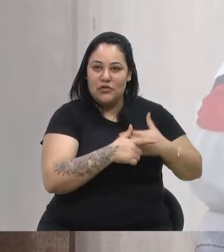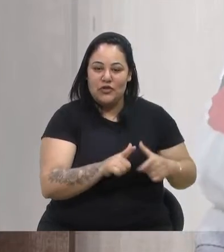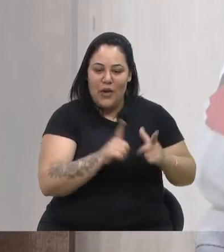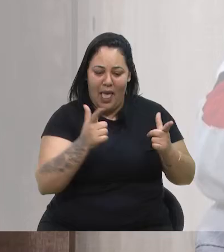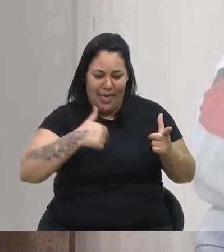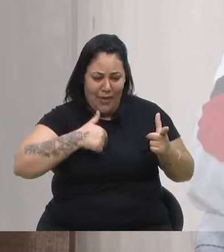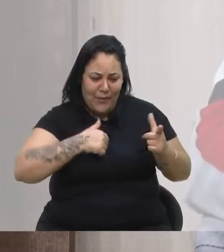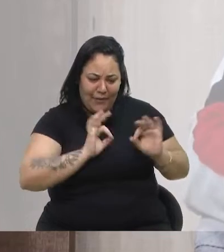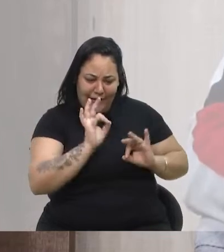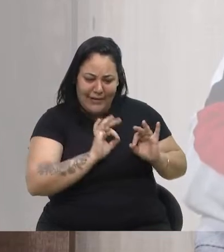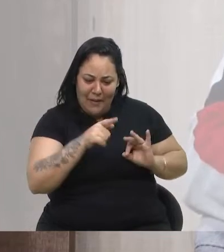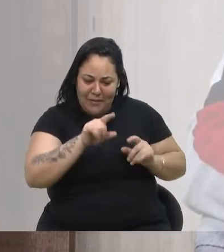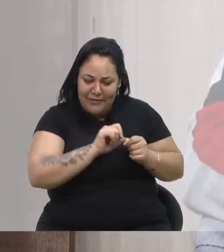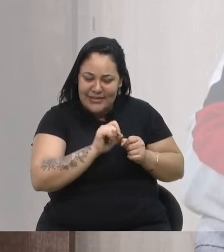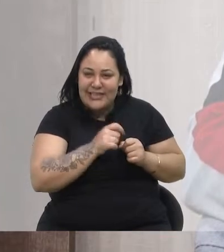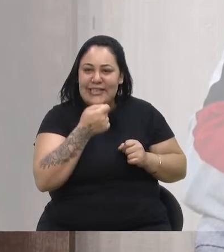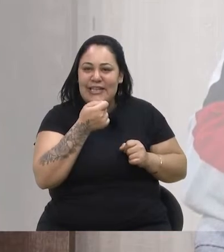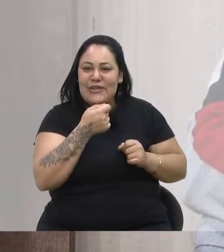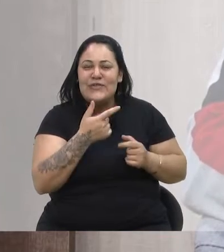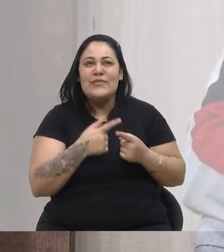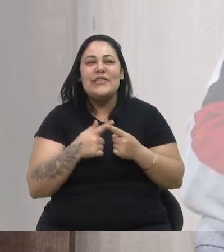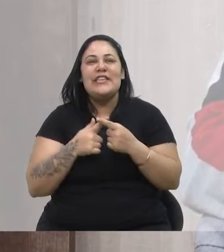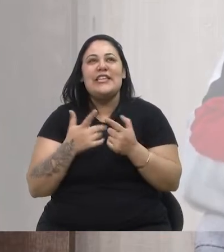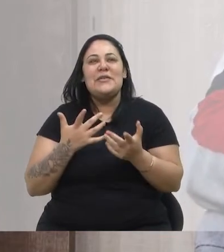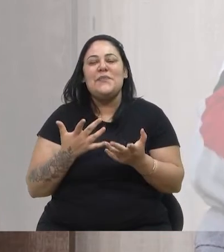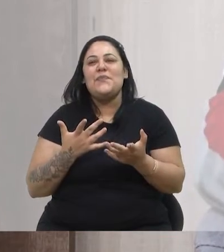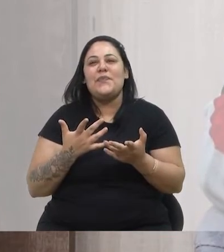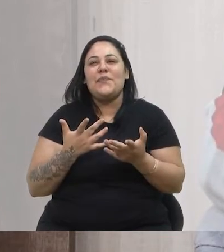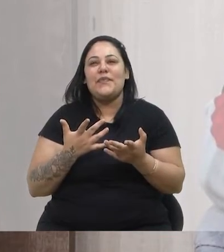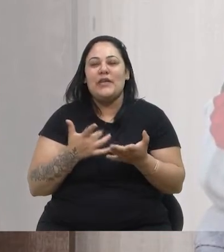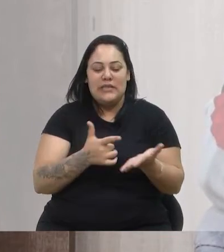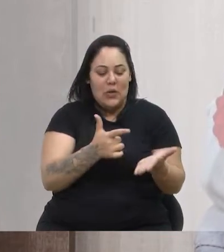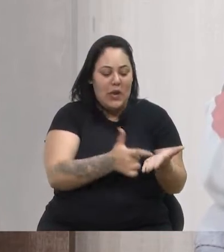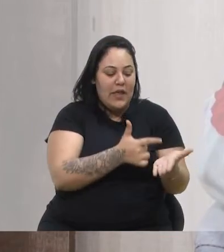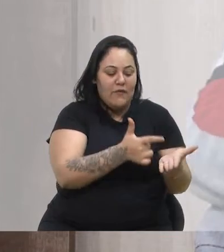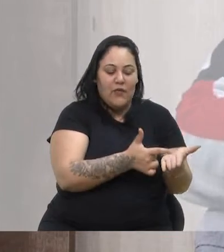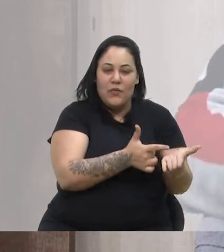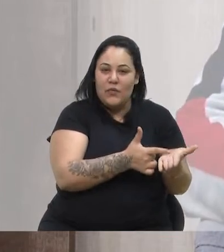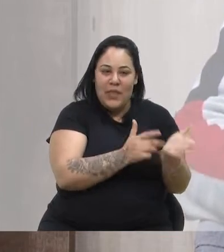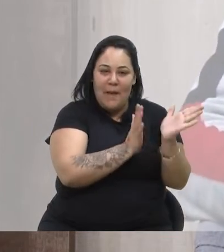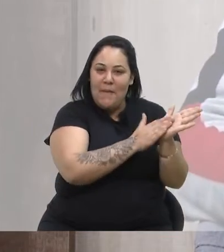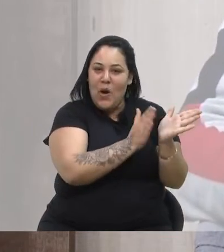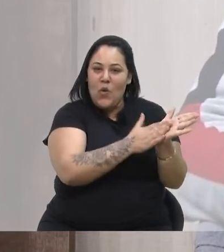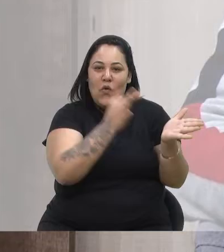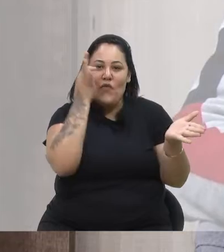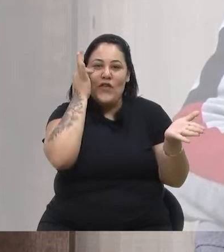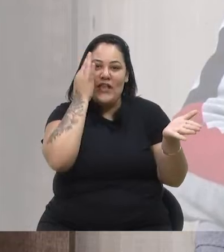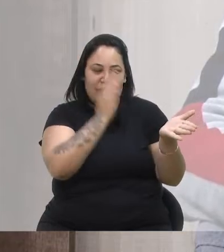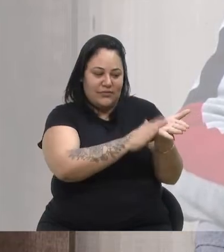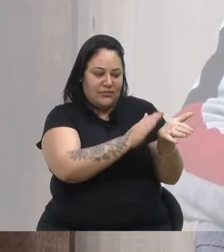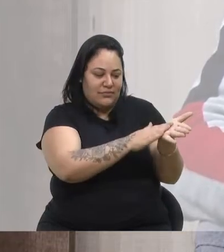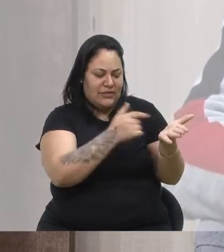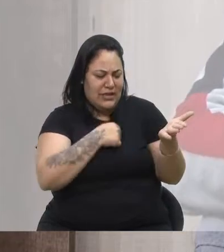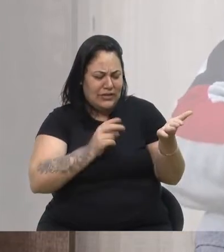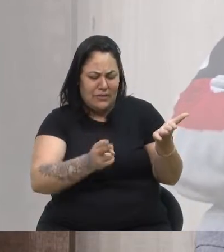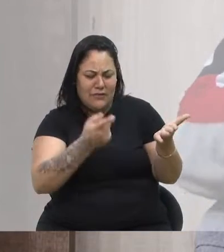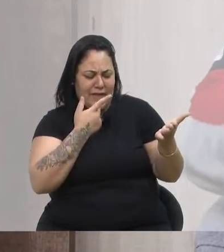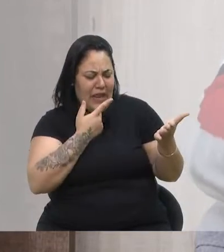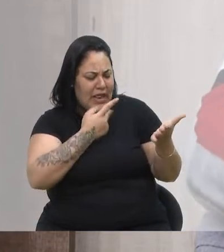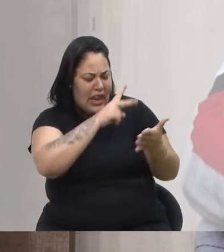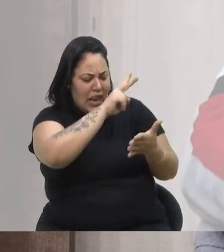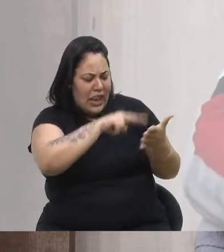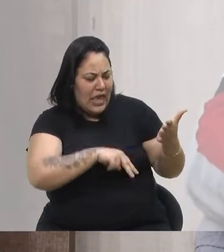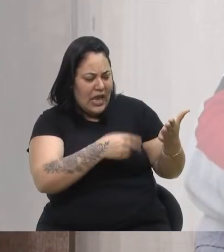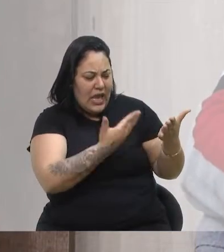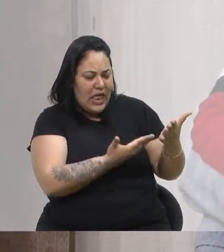me organizar para esse programa, porque quando é o livro físico, eu sempre digo,